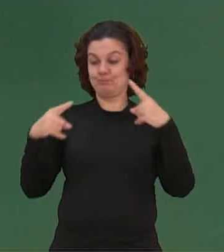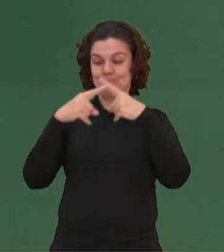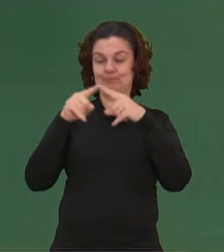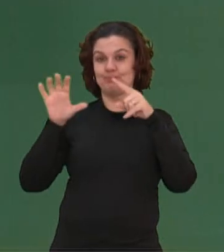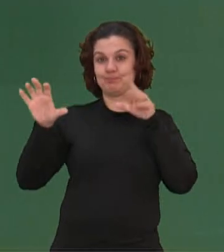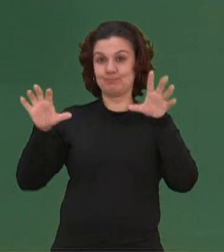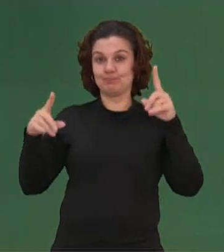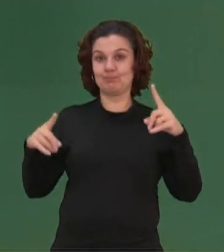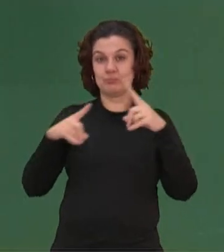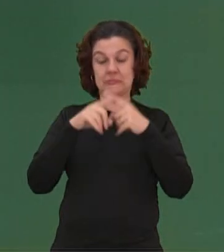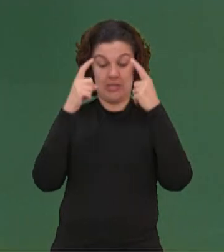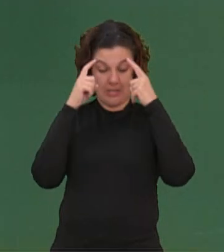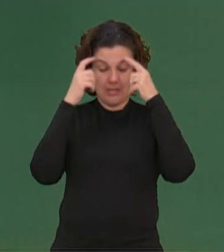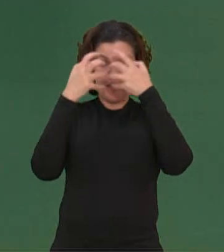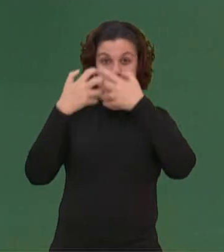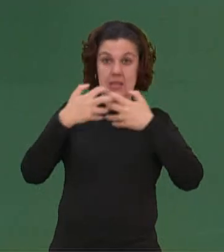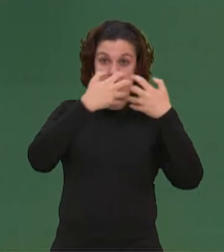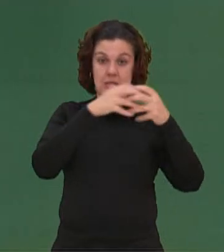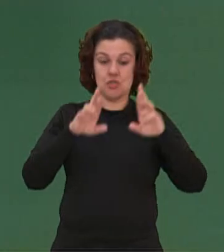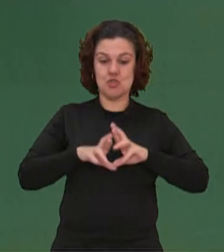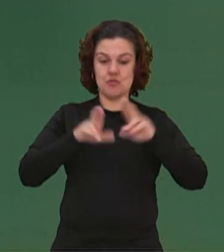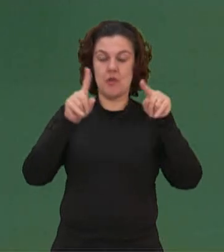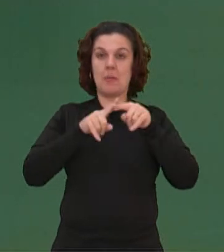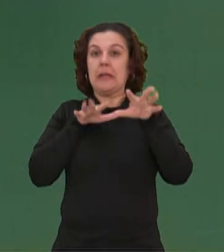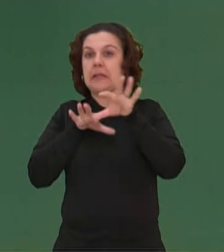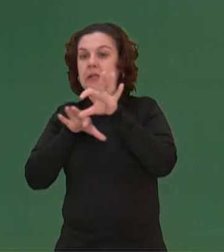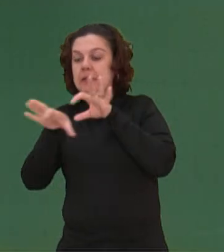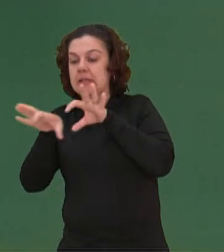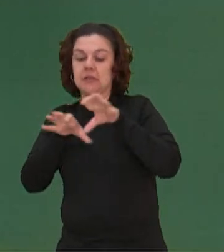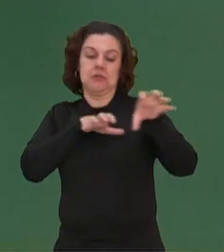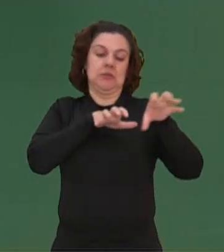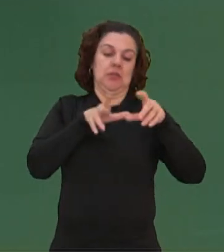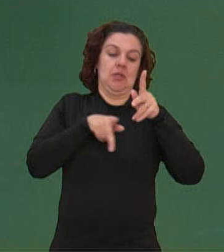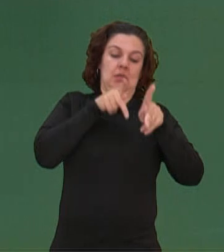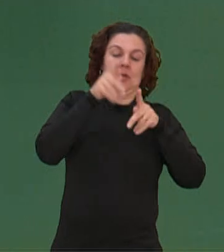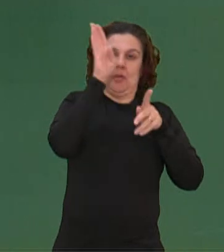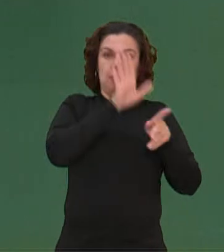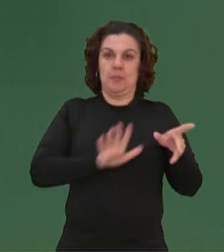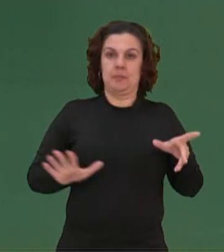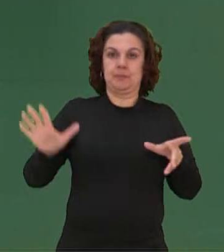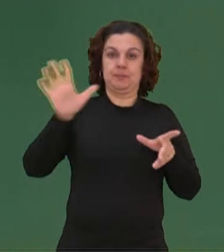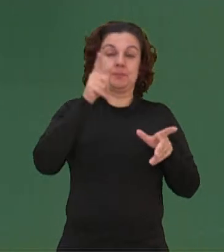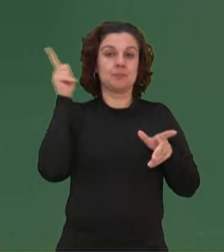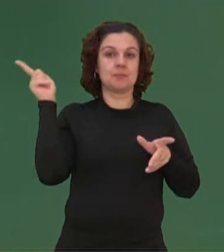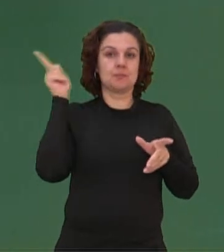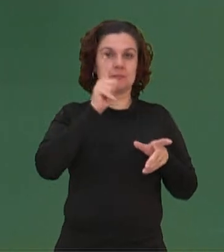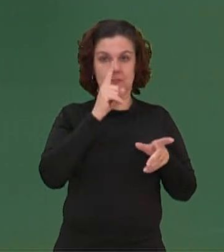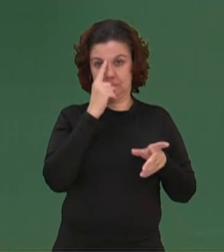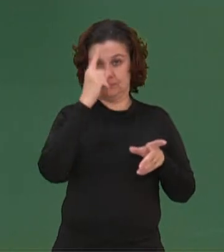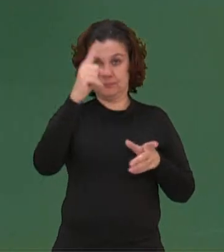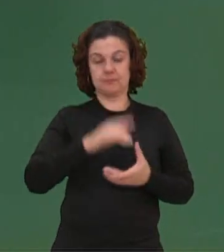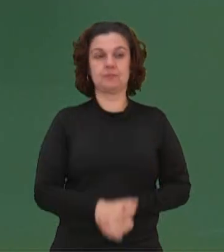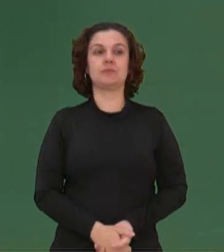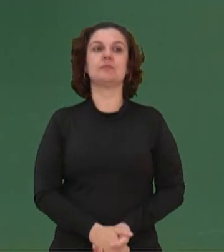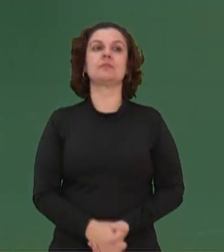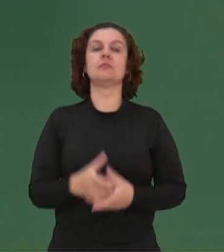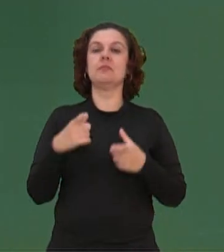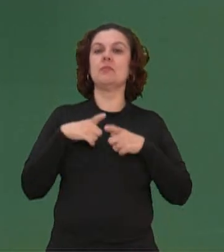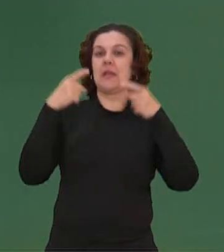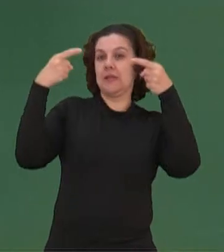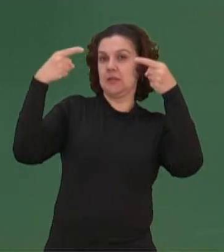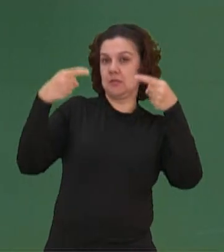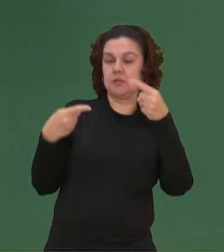com ideias diferentes, mas que conseguiram mobilizar parte da população para suas ideias. Há essa disputa